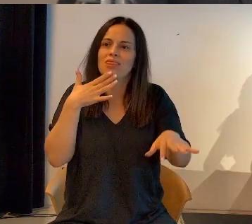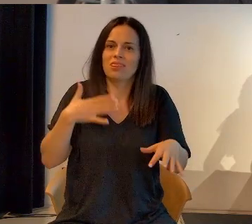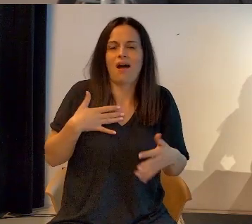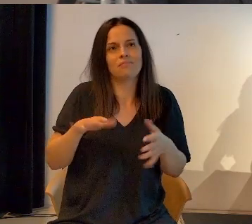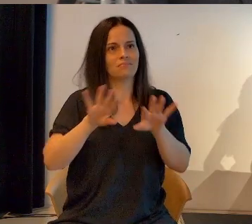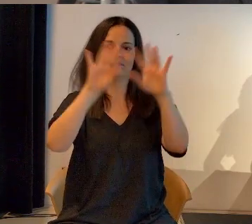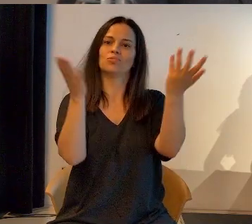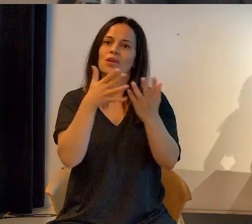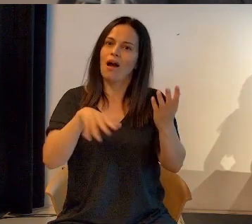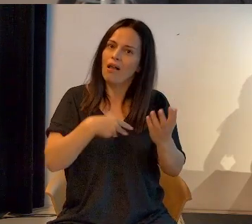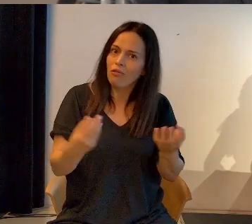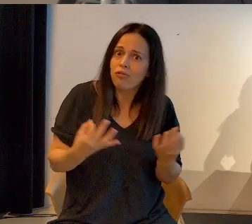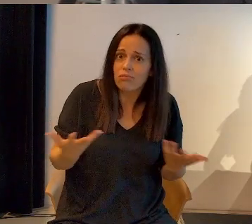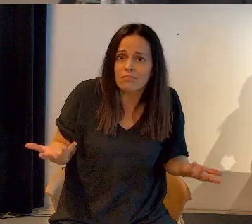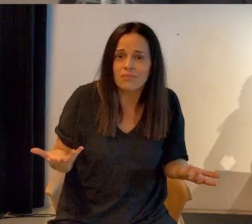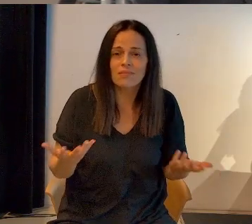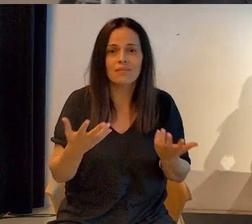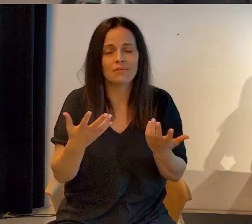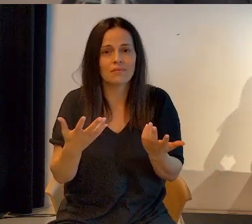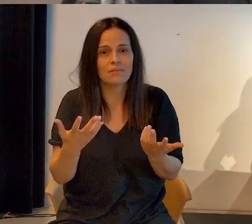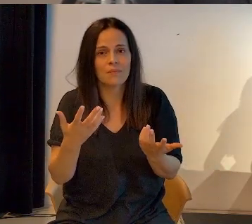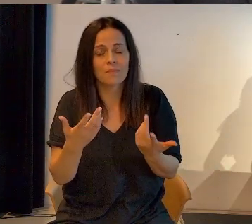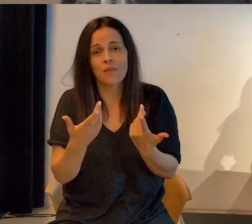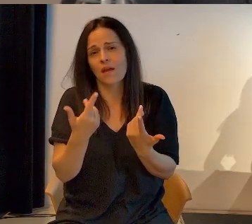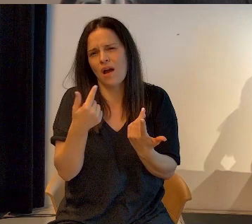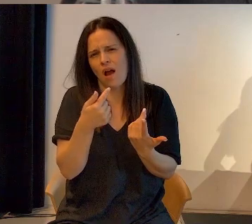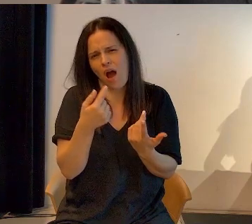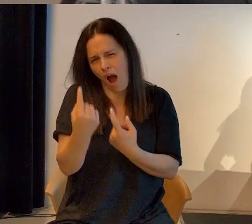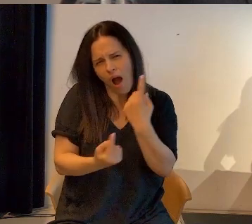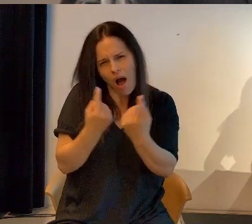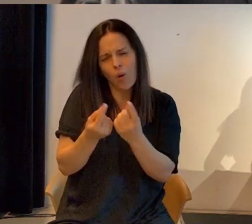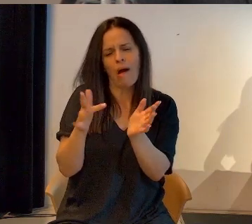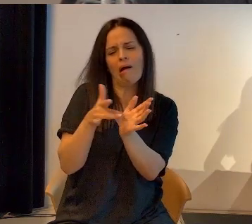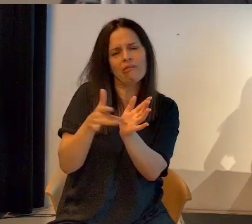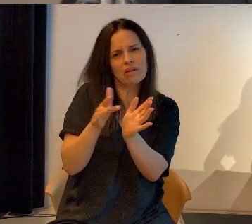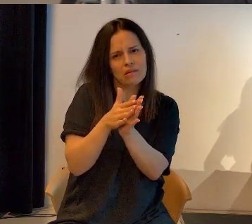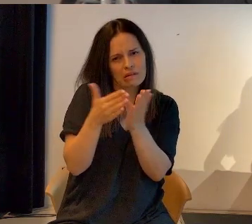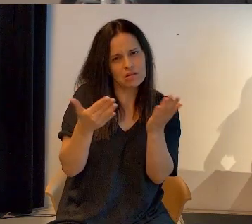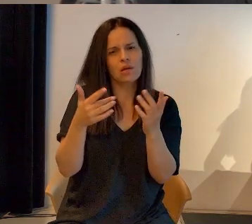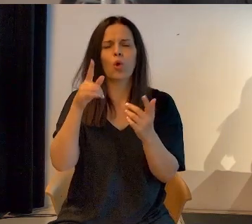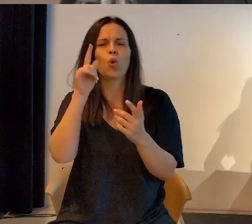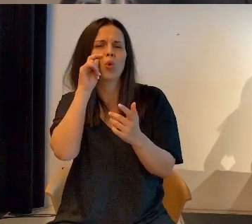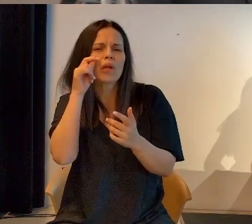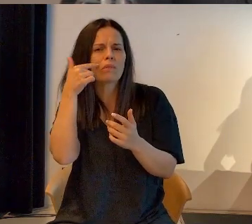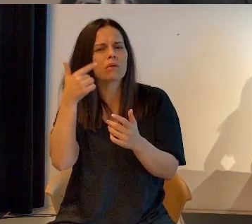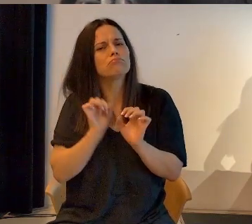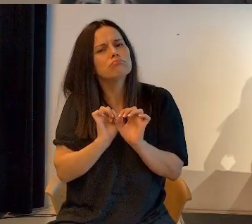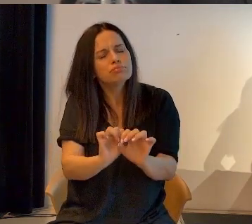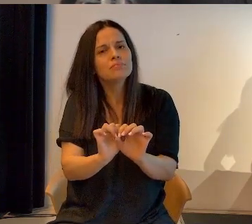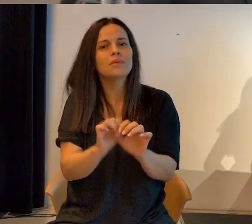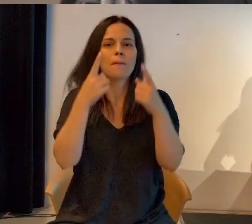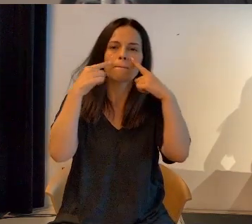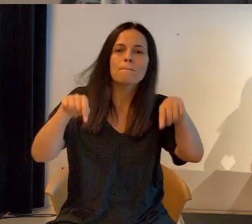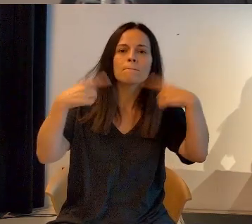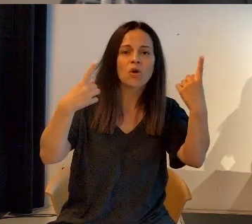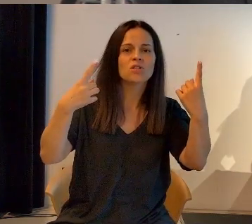mundial, sem dúvida nenhuma. Aliás, o próprio, há algumas revistas das turísticas e da especialidade que apresentam a imagem de